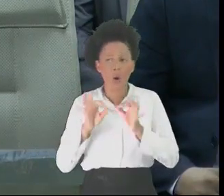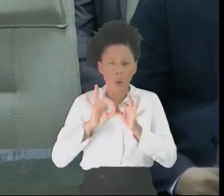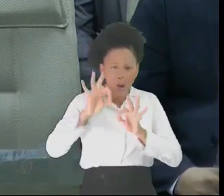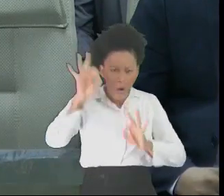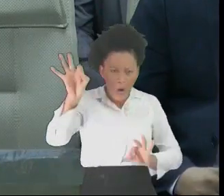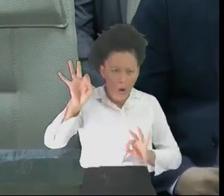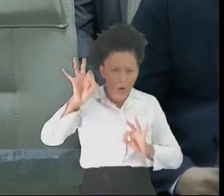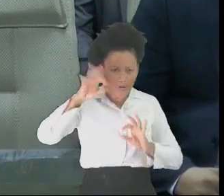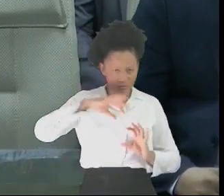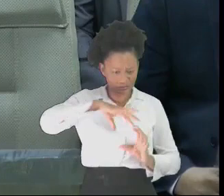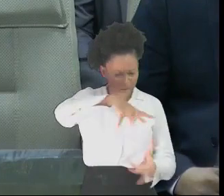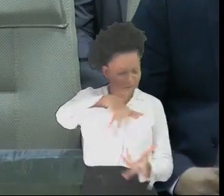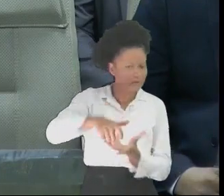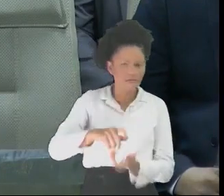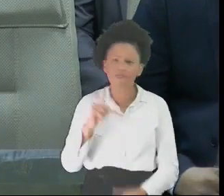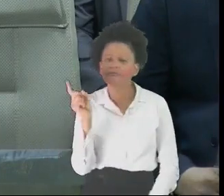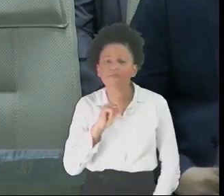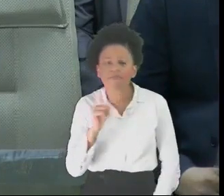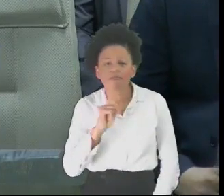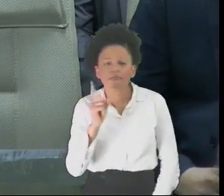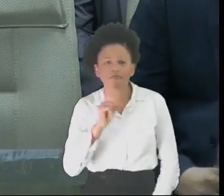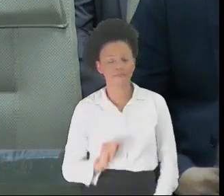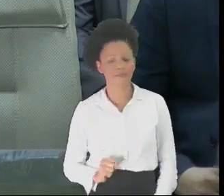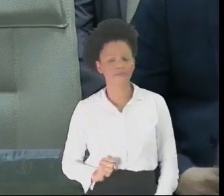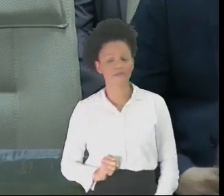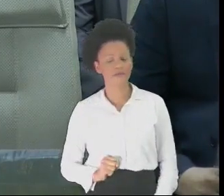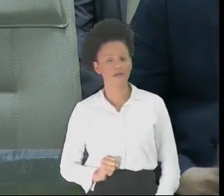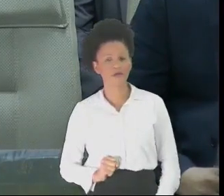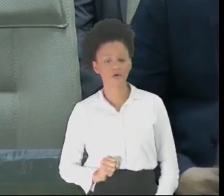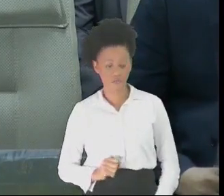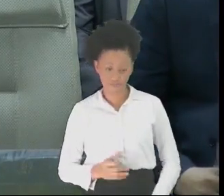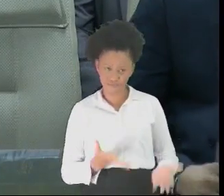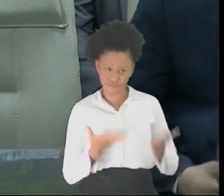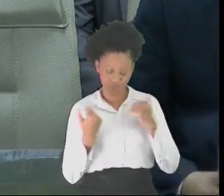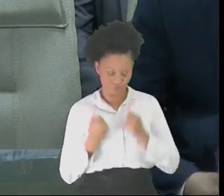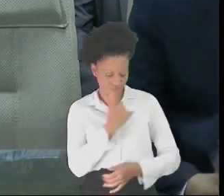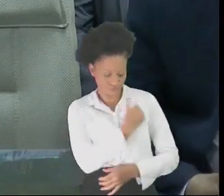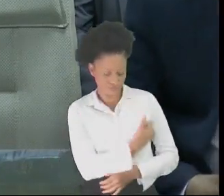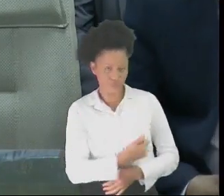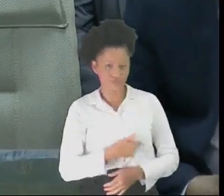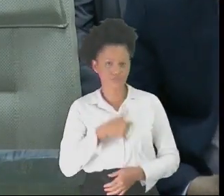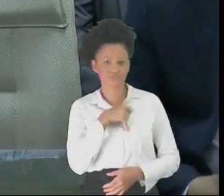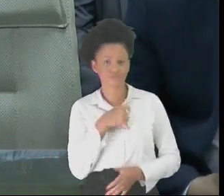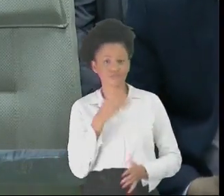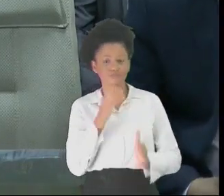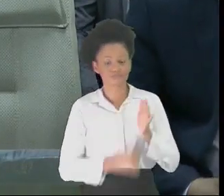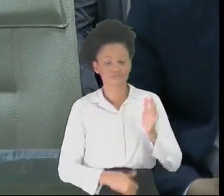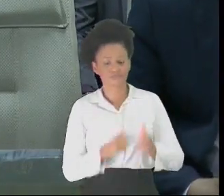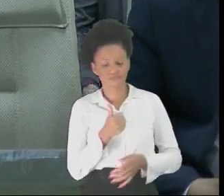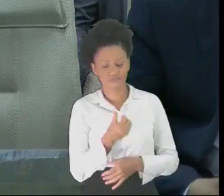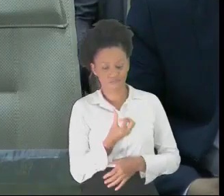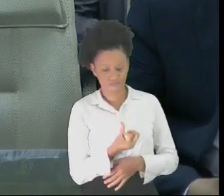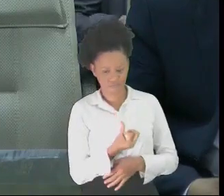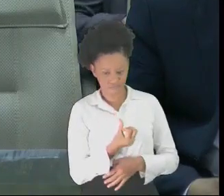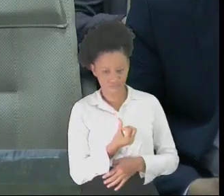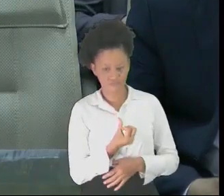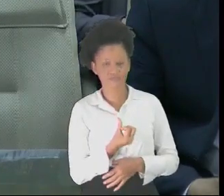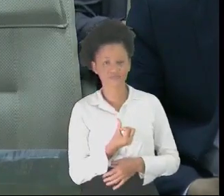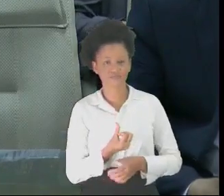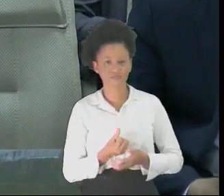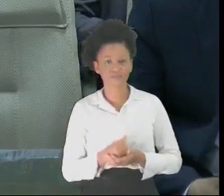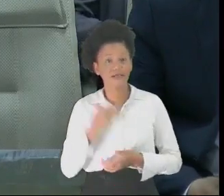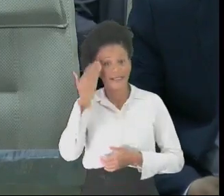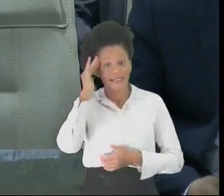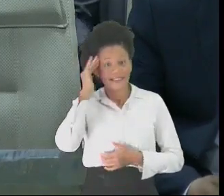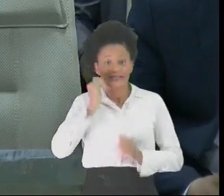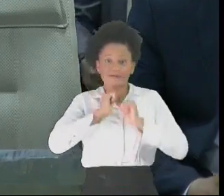terra? Não. Ele disse assim, quando vier, vamos ver São João, capítulo 16, para